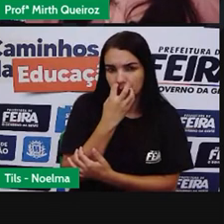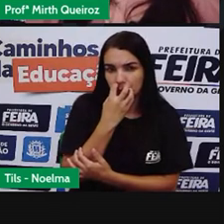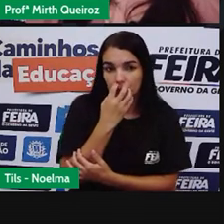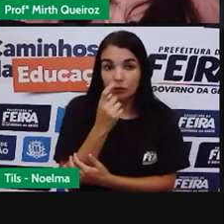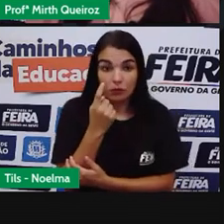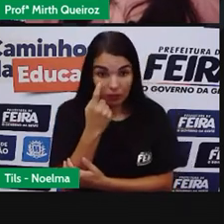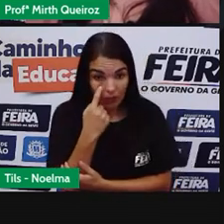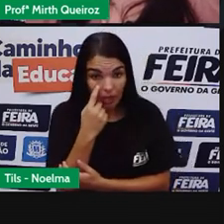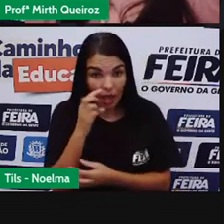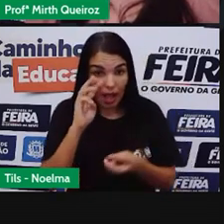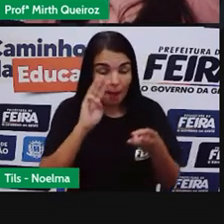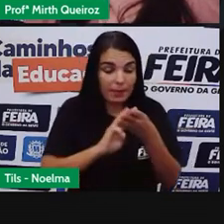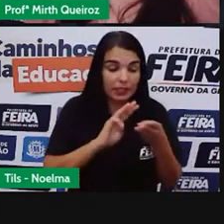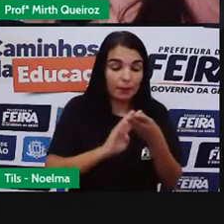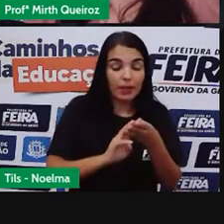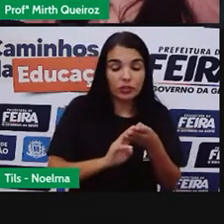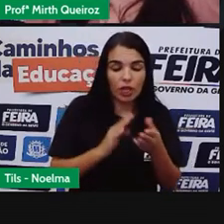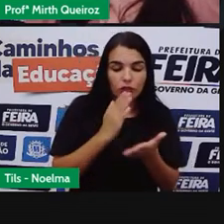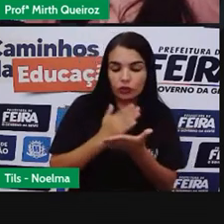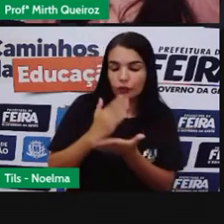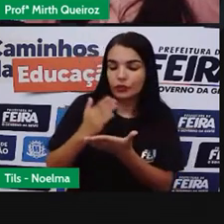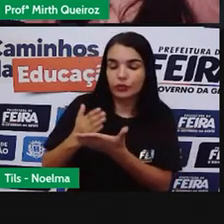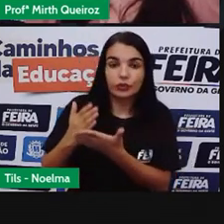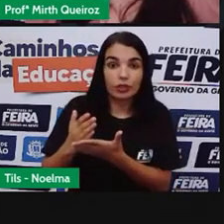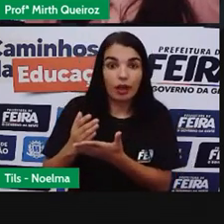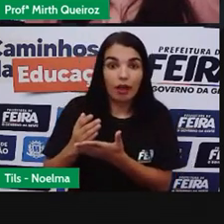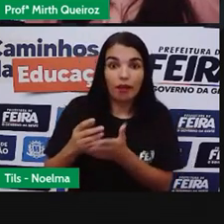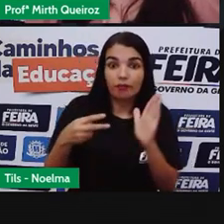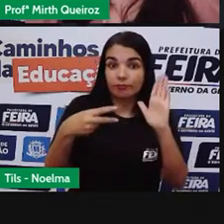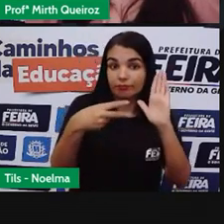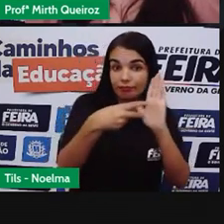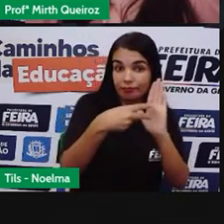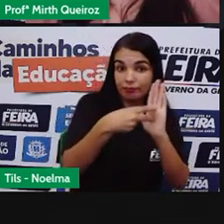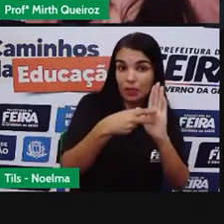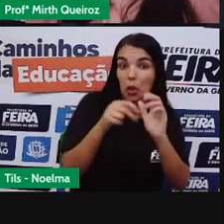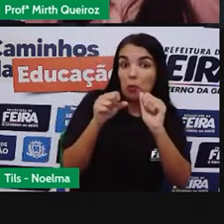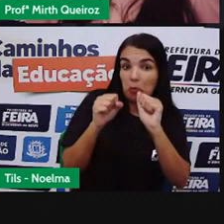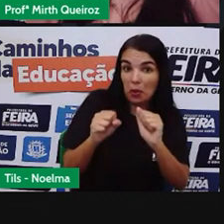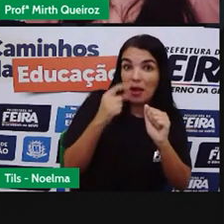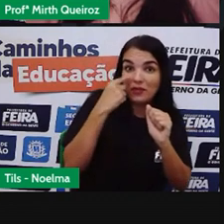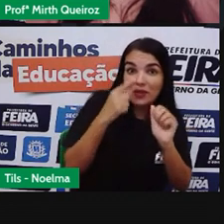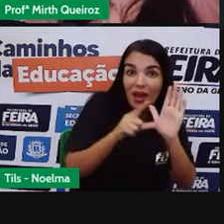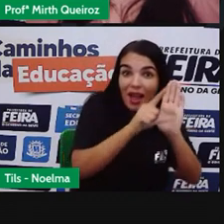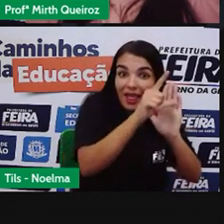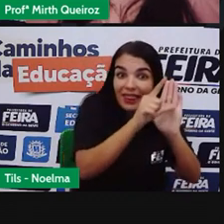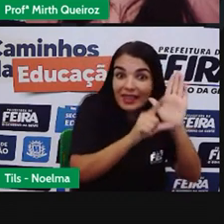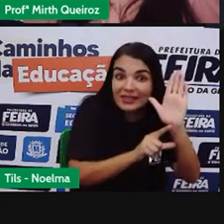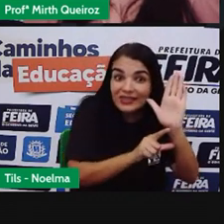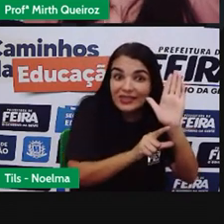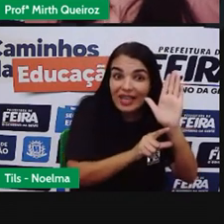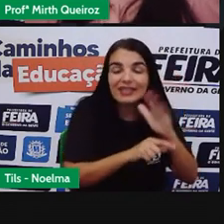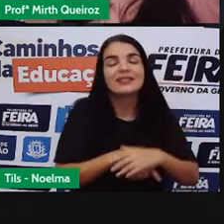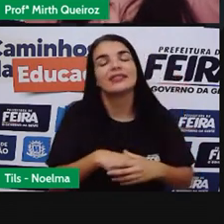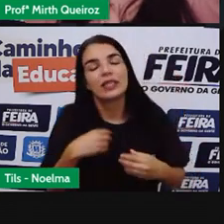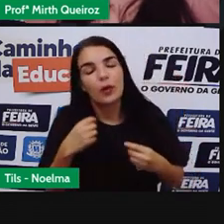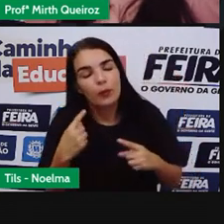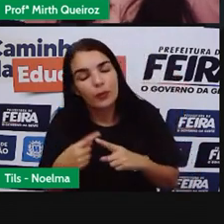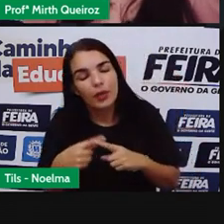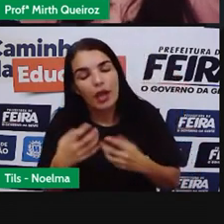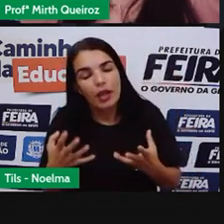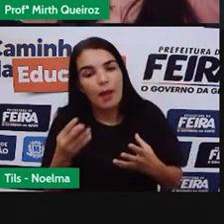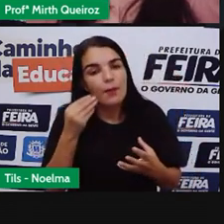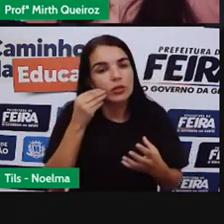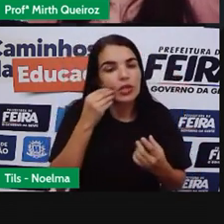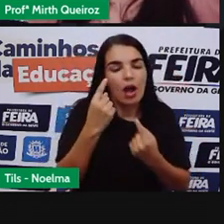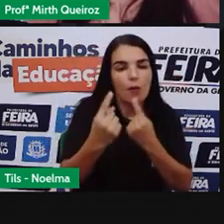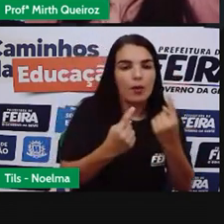A matemática se divide em, ele pode ser utilizado também aí na própria listagem, né? É pra, quando a gente está pontuando algo,